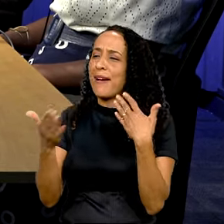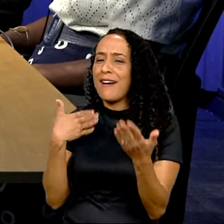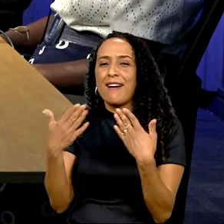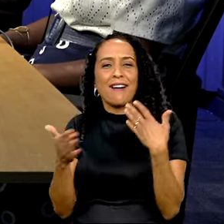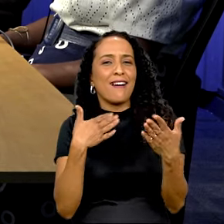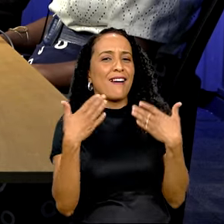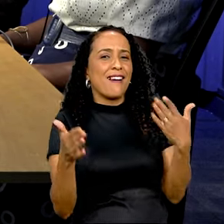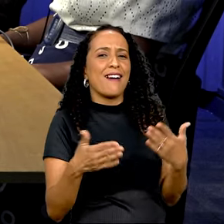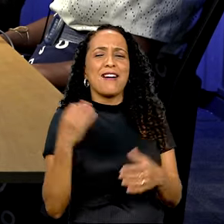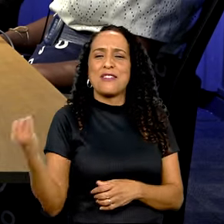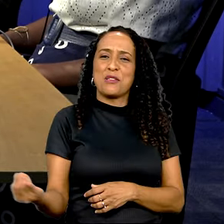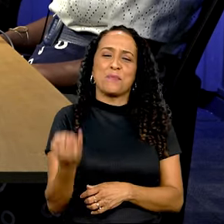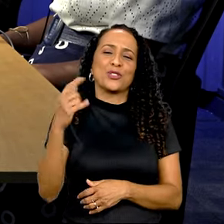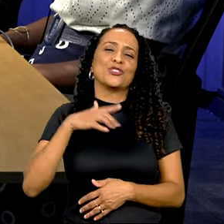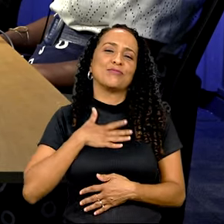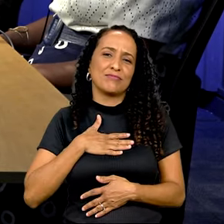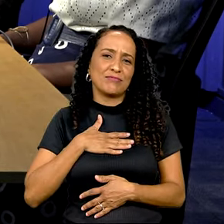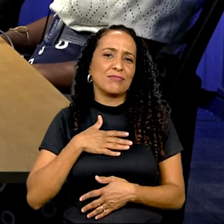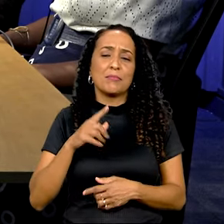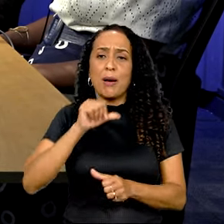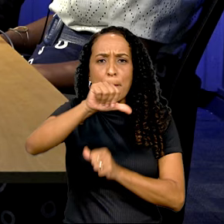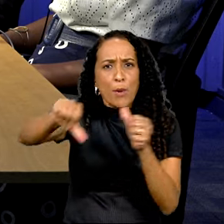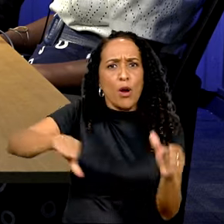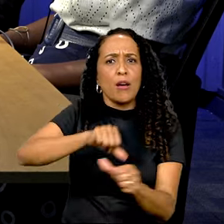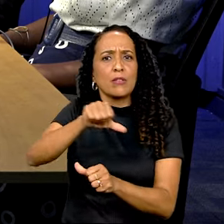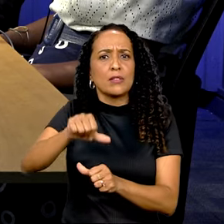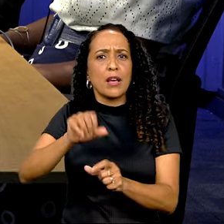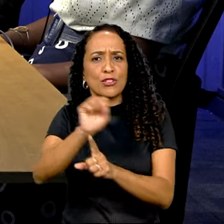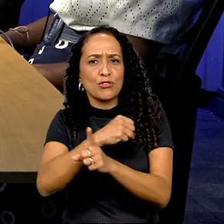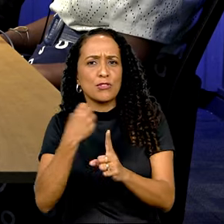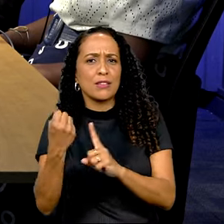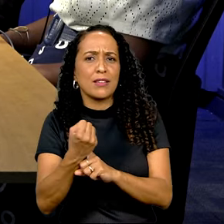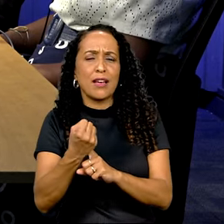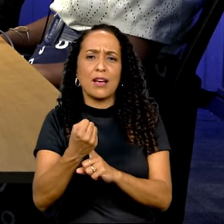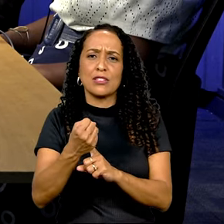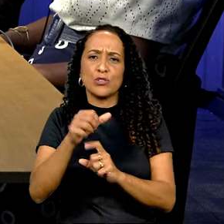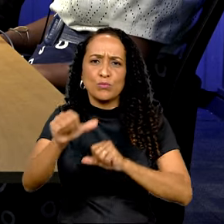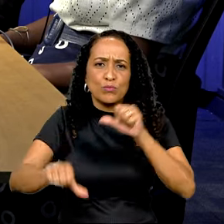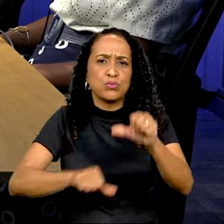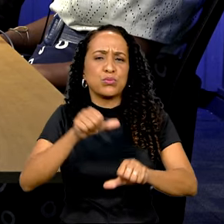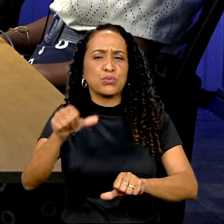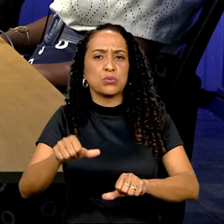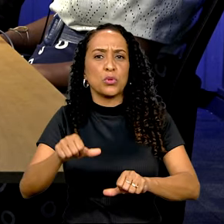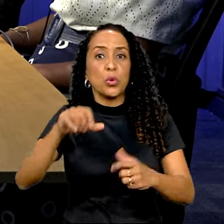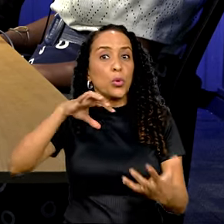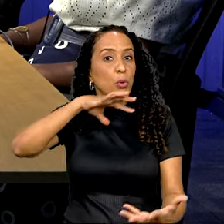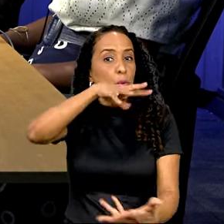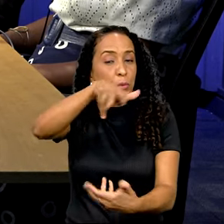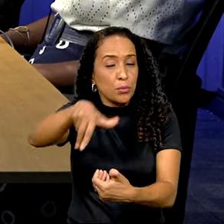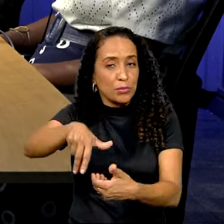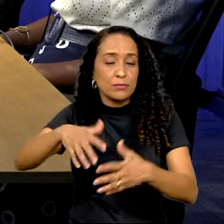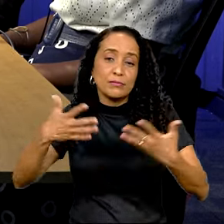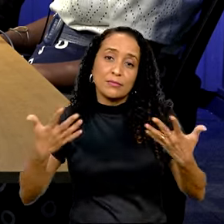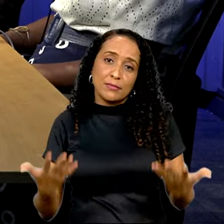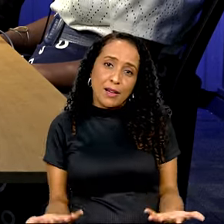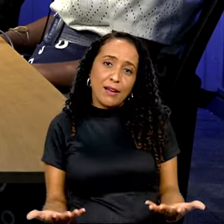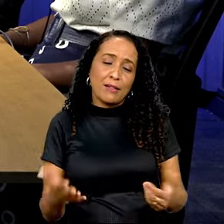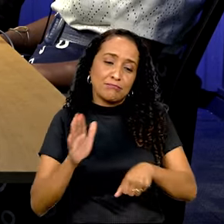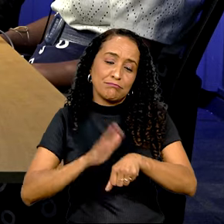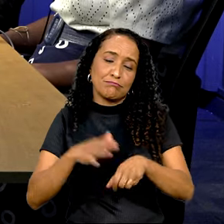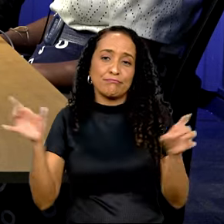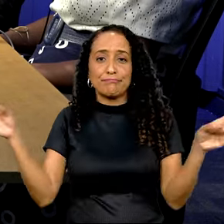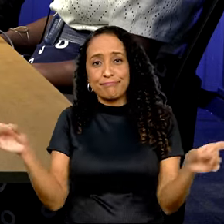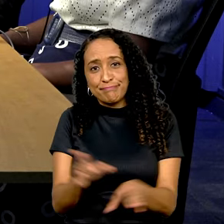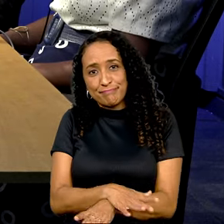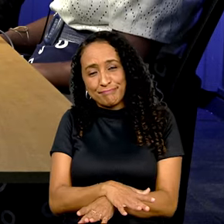conversa tão fundamental que eu considero pra transformação mesmo das sociedades pra transformação do do planeta né mas